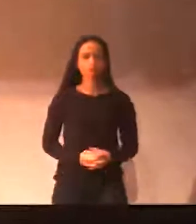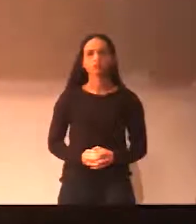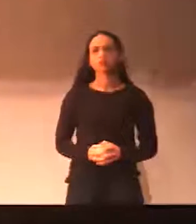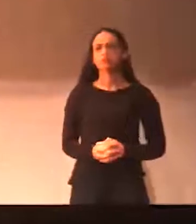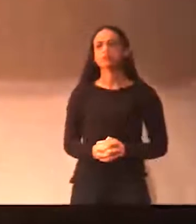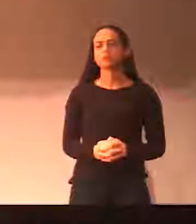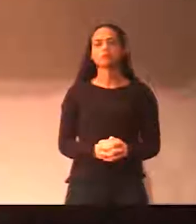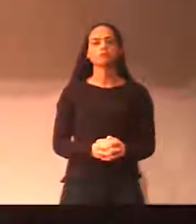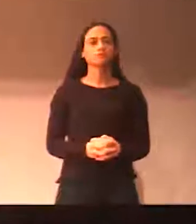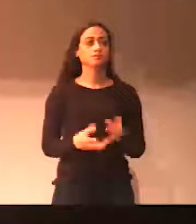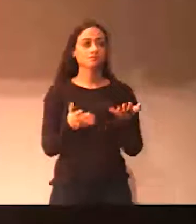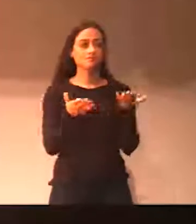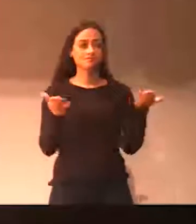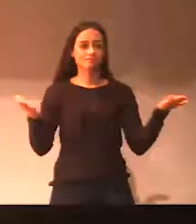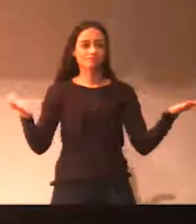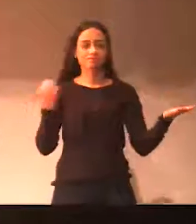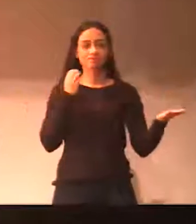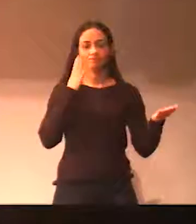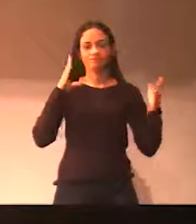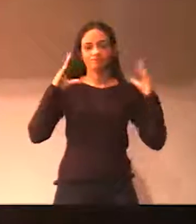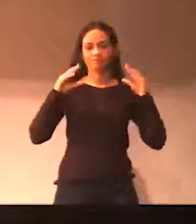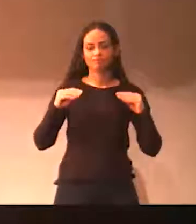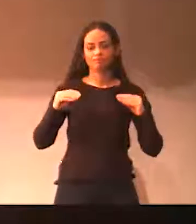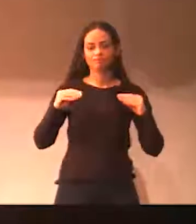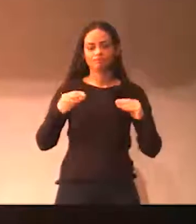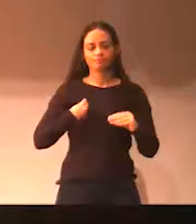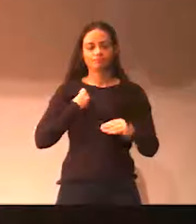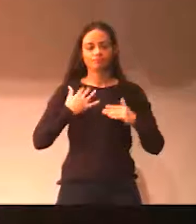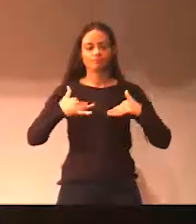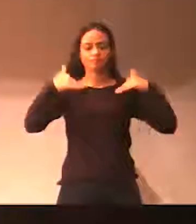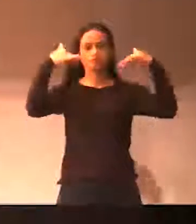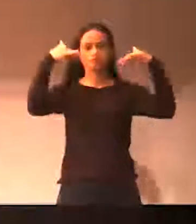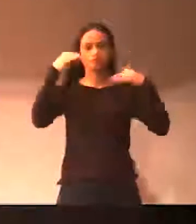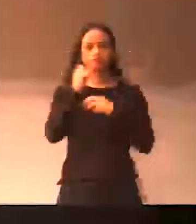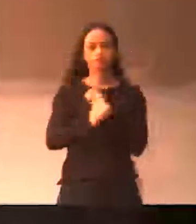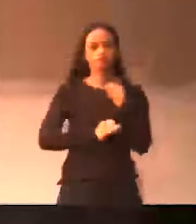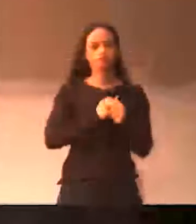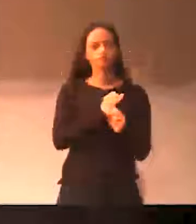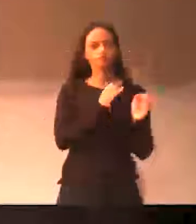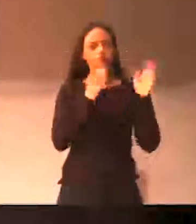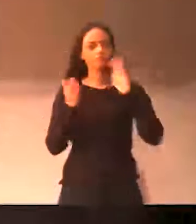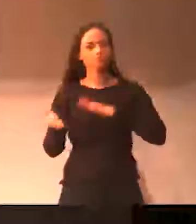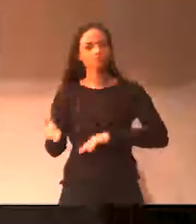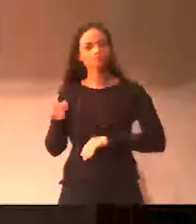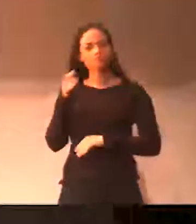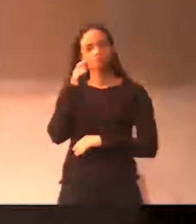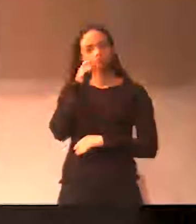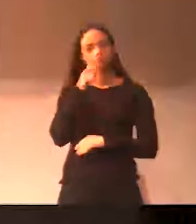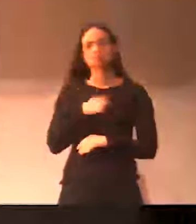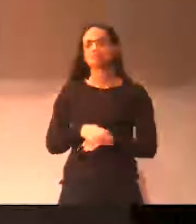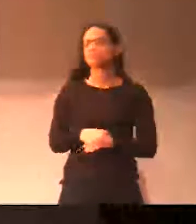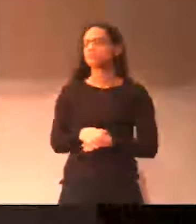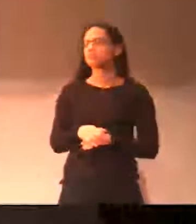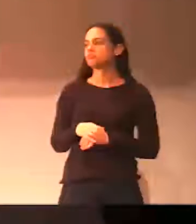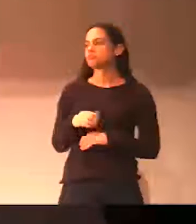Boa noite a todos, público presente, internautas. Boa noite, presidente, Ana